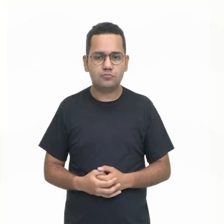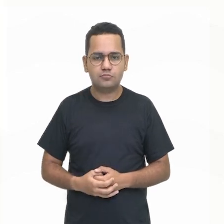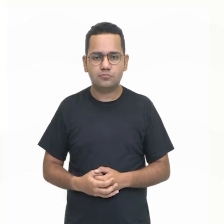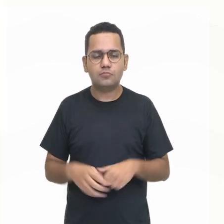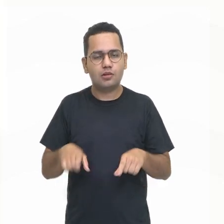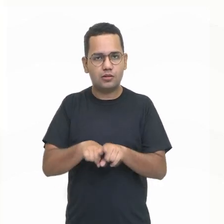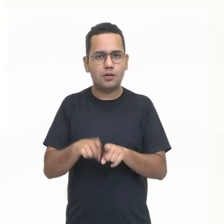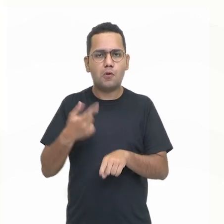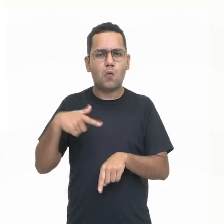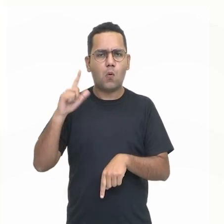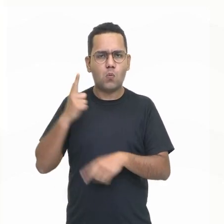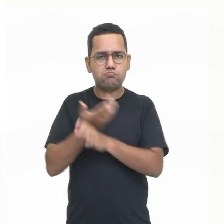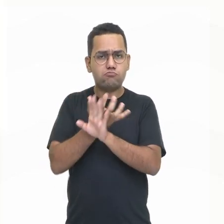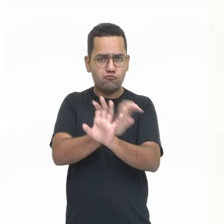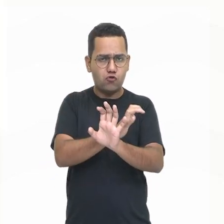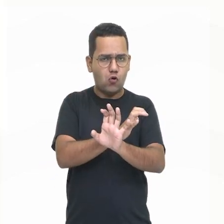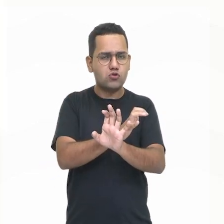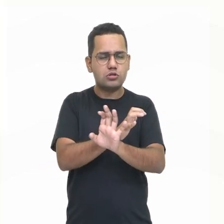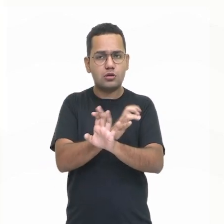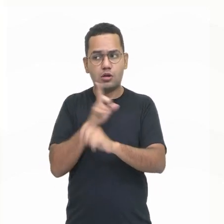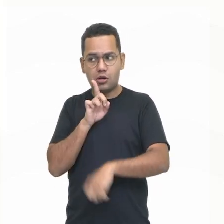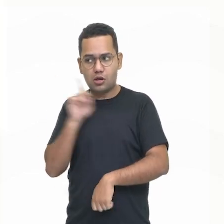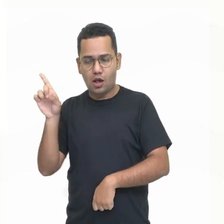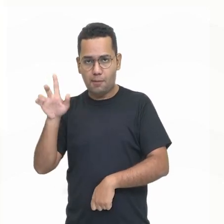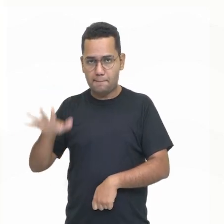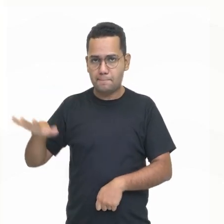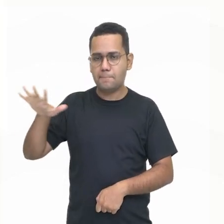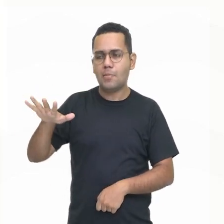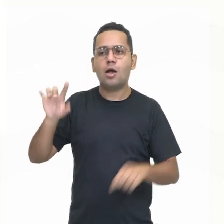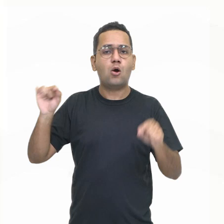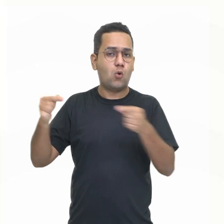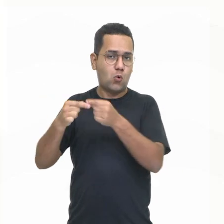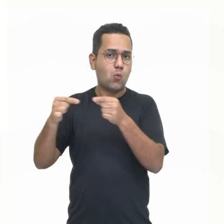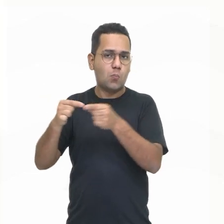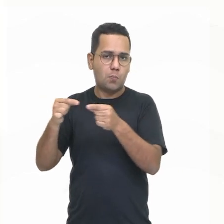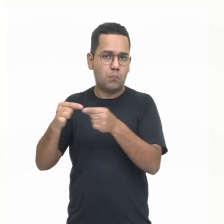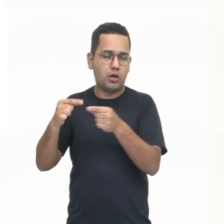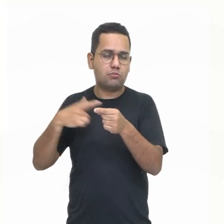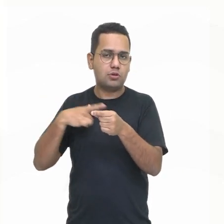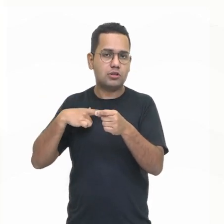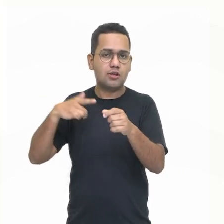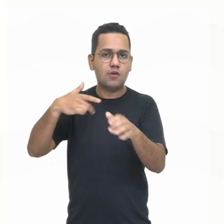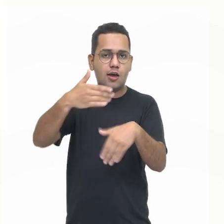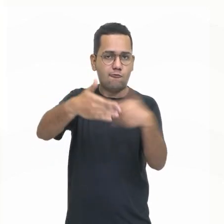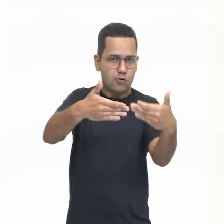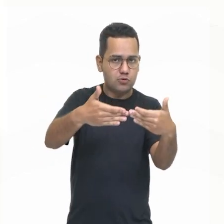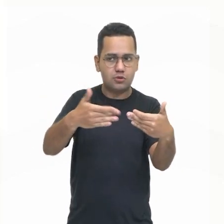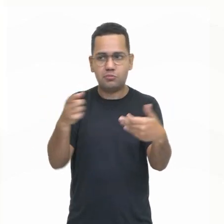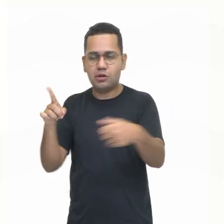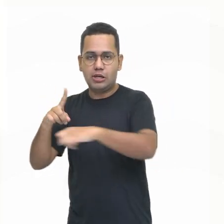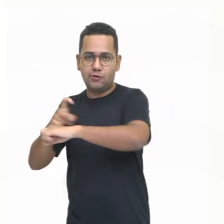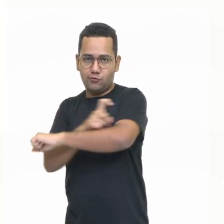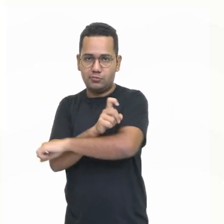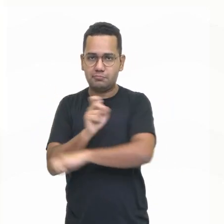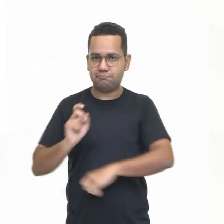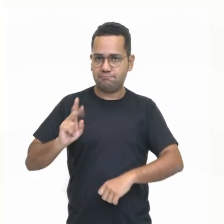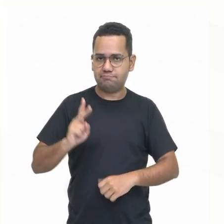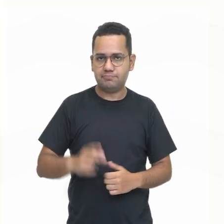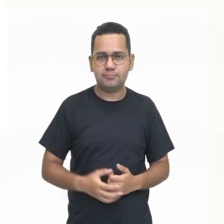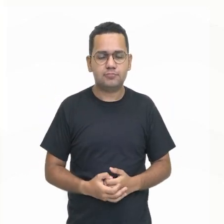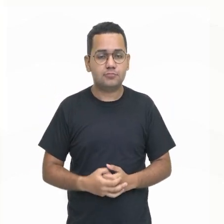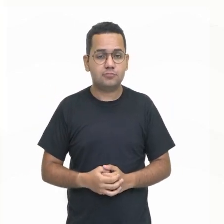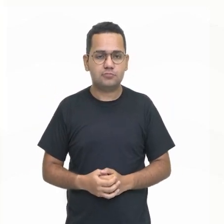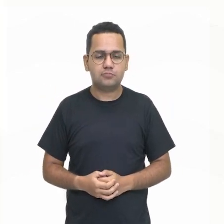são evidências de que ocorreu evolução, certo? E agora a gente vai falar um